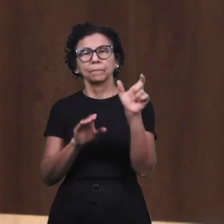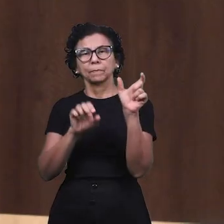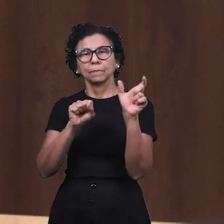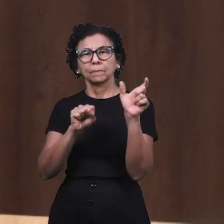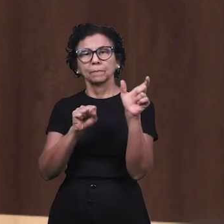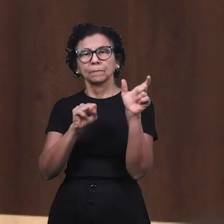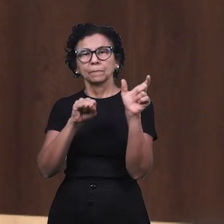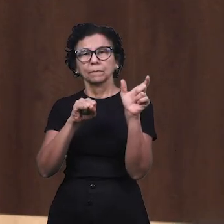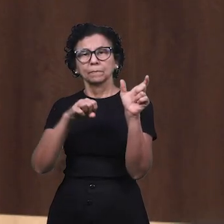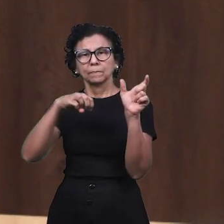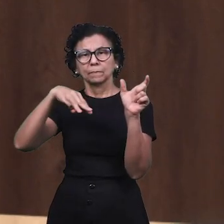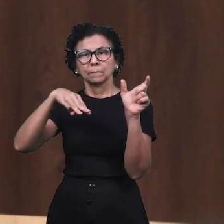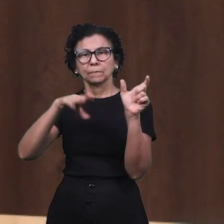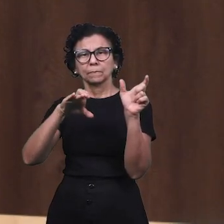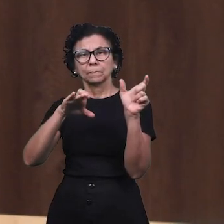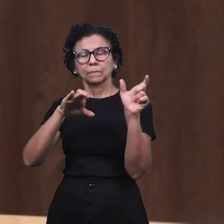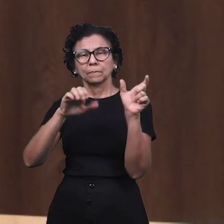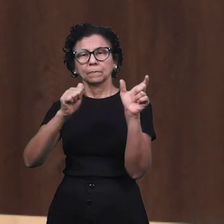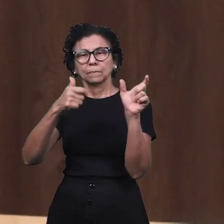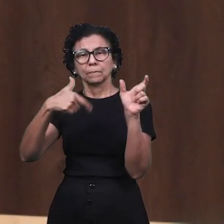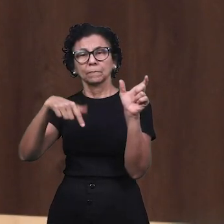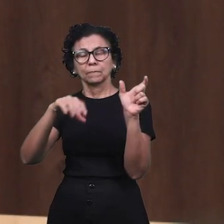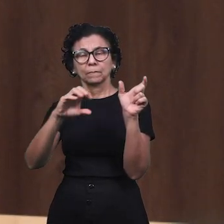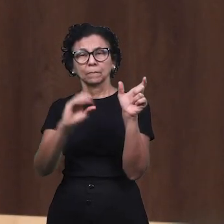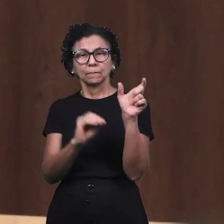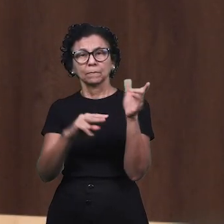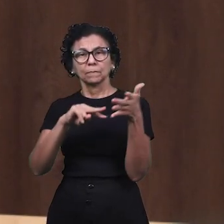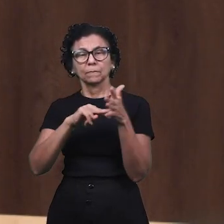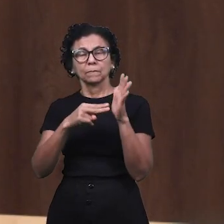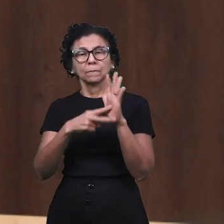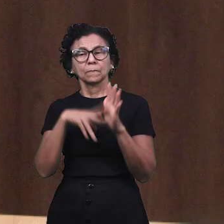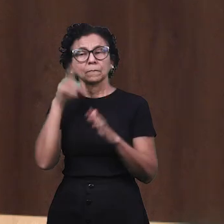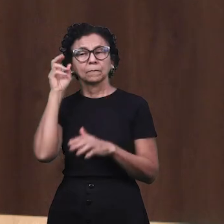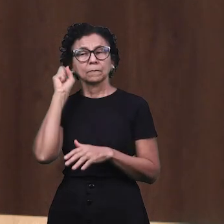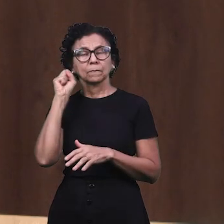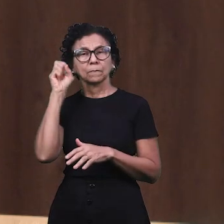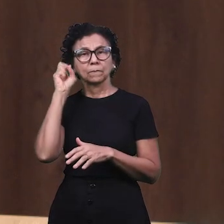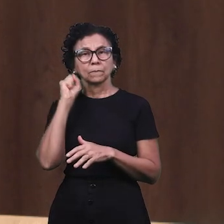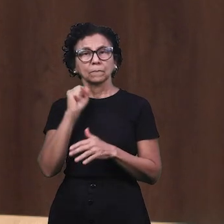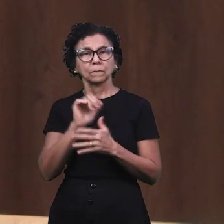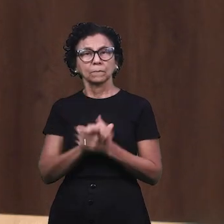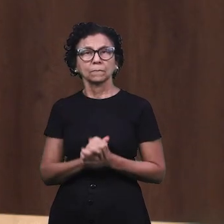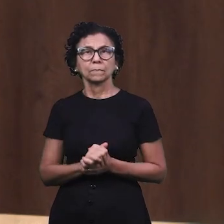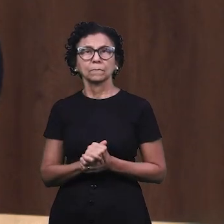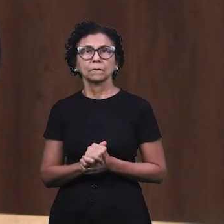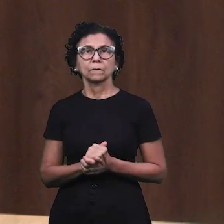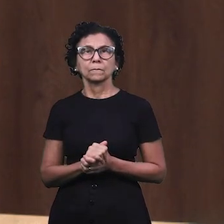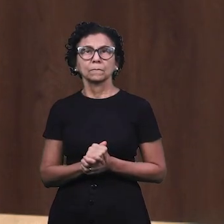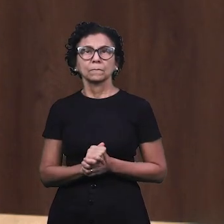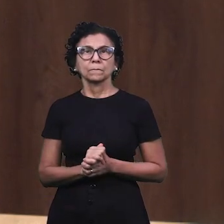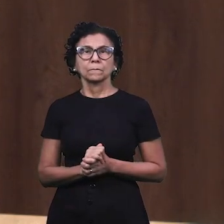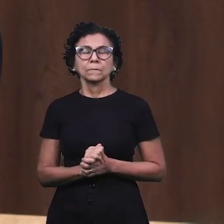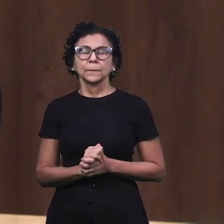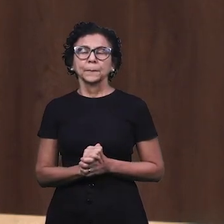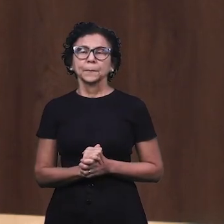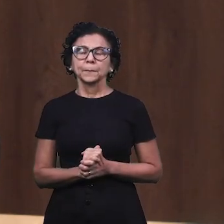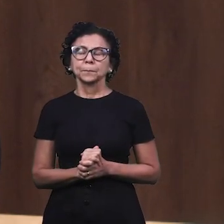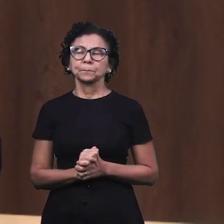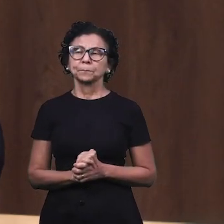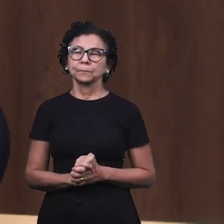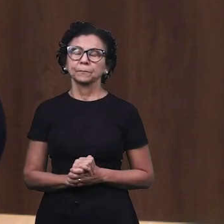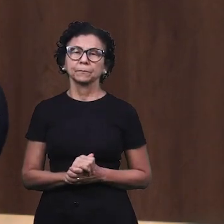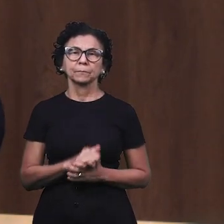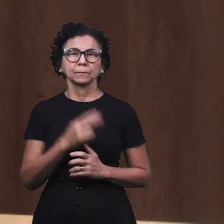Simeão significa Simeão, aquele que ouve. É a mesma raiz do verbo ouvir no hebraico. E por